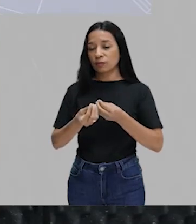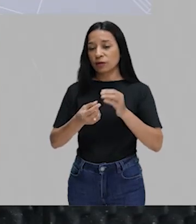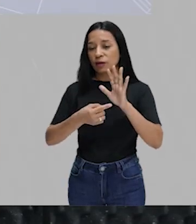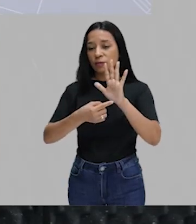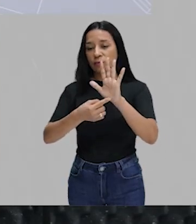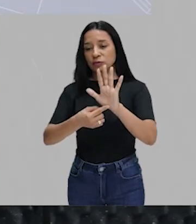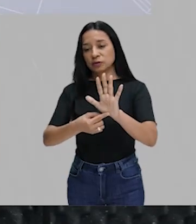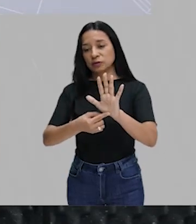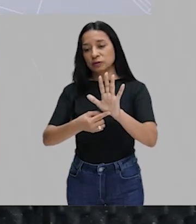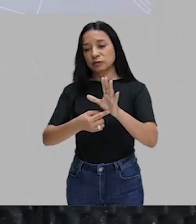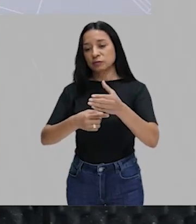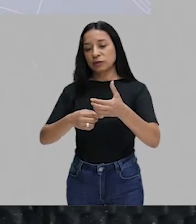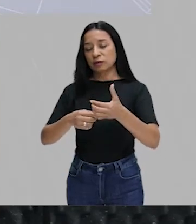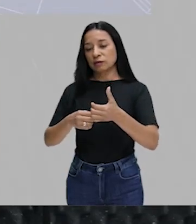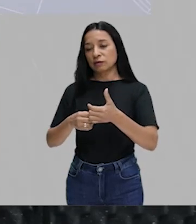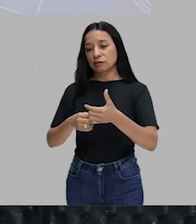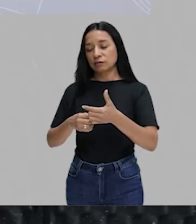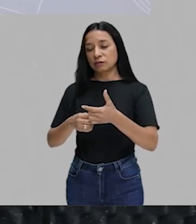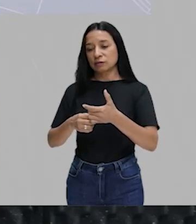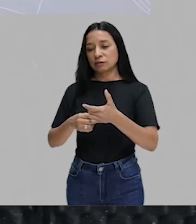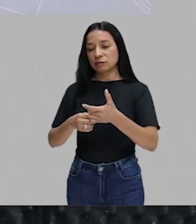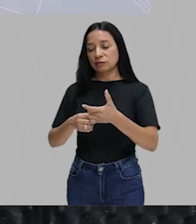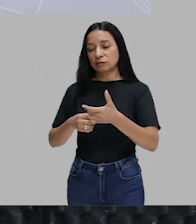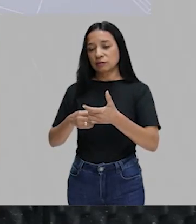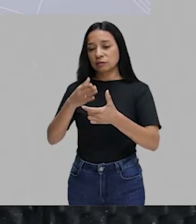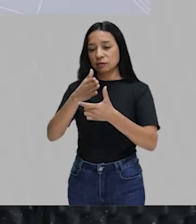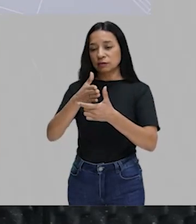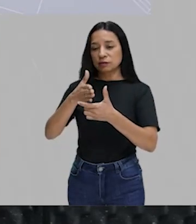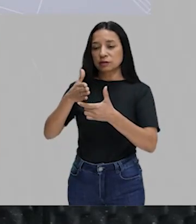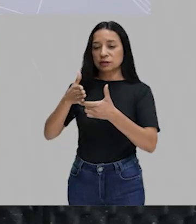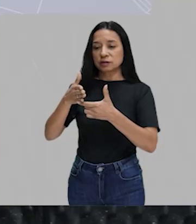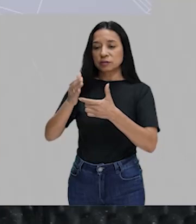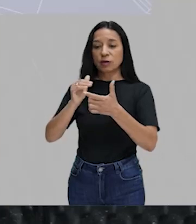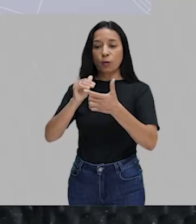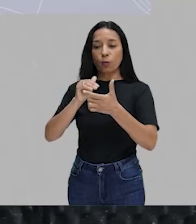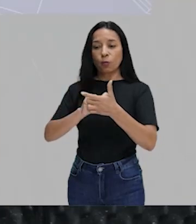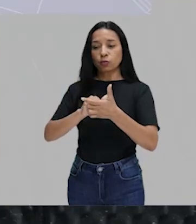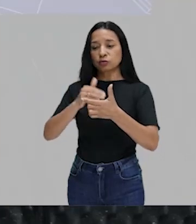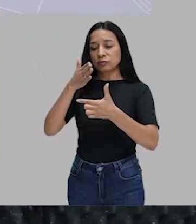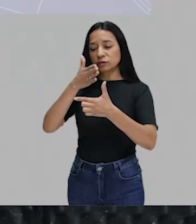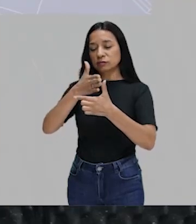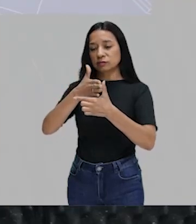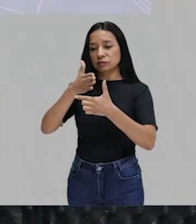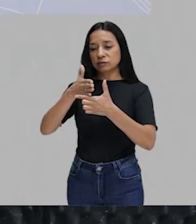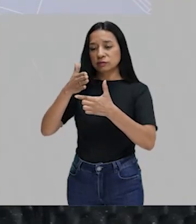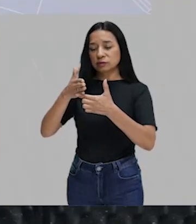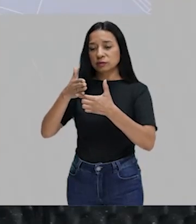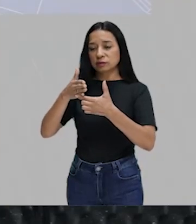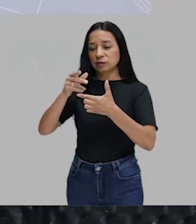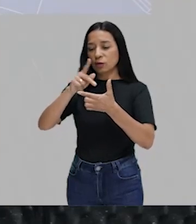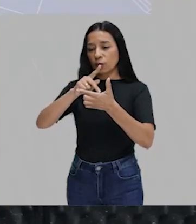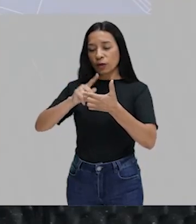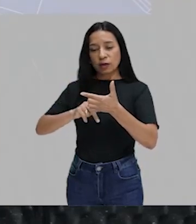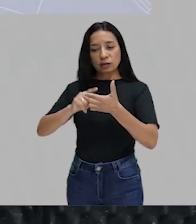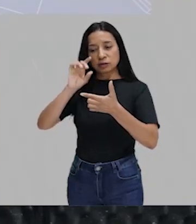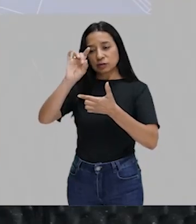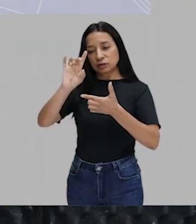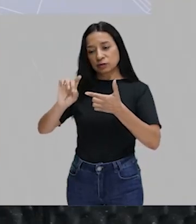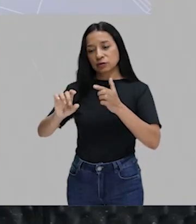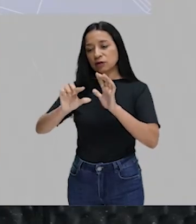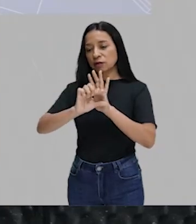as sílabas, as últimas sílabas, as penúltimas sílabas ou as últimas sílabas poéticas de cada verso.